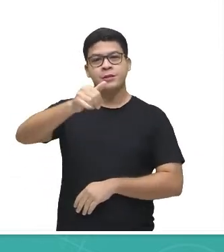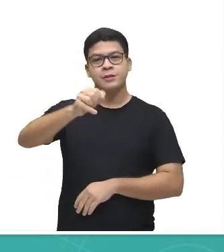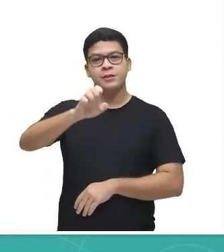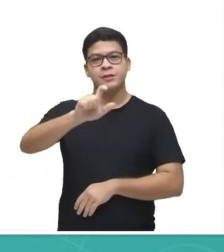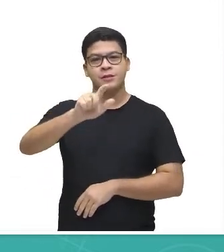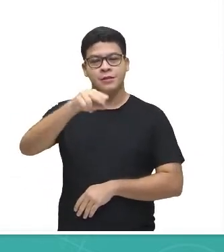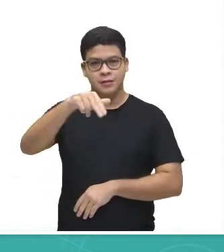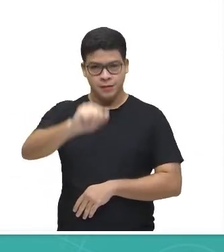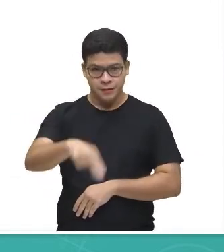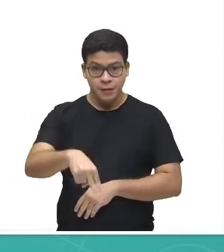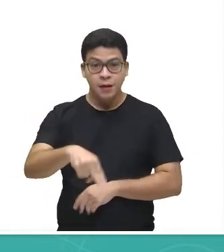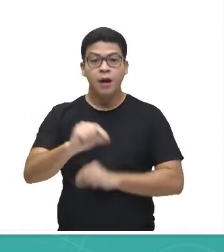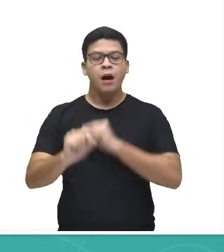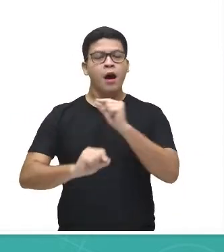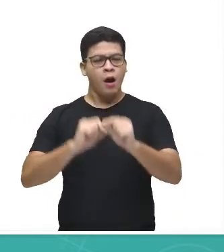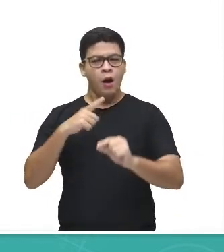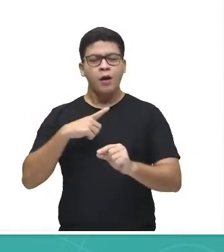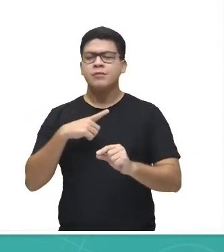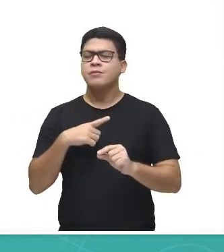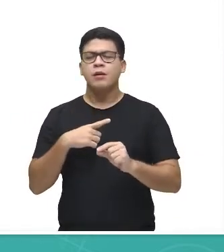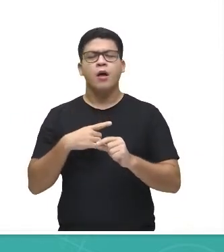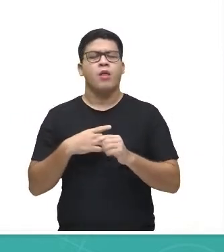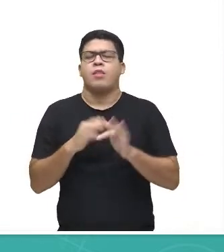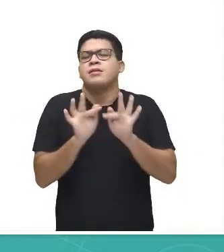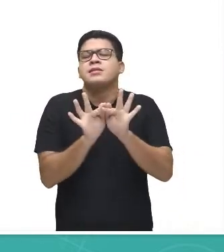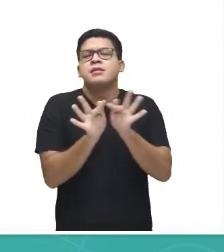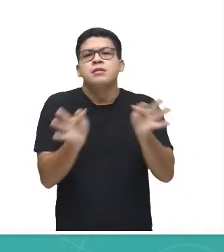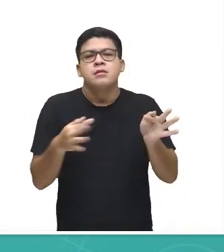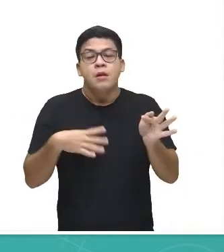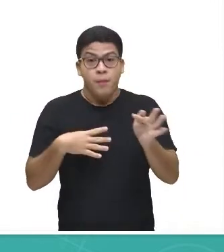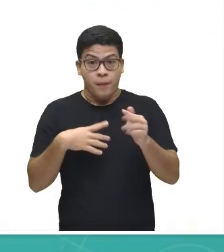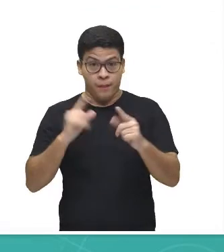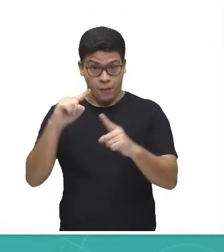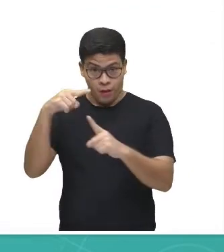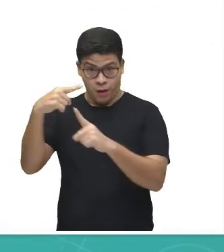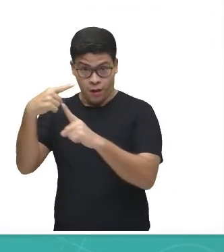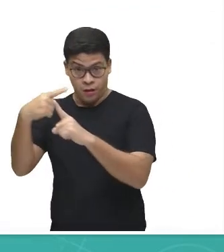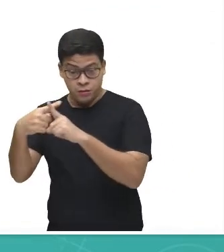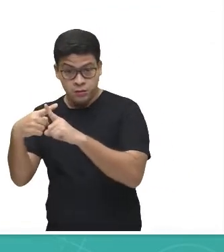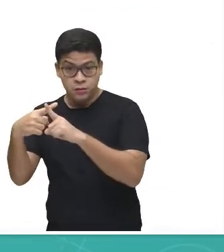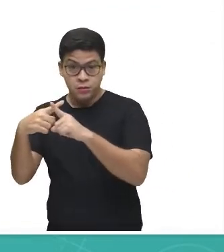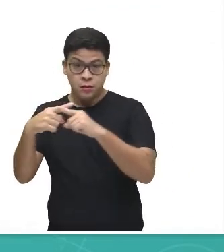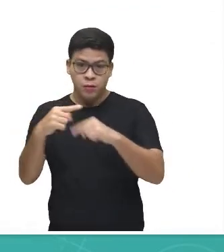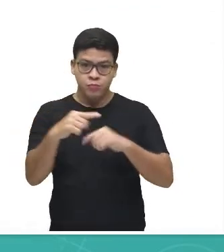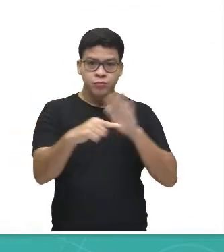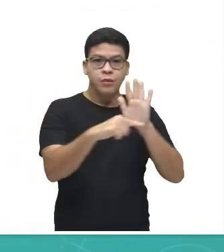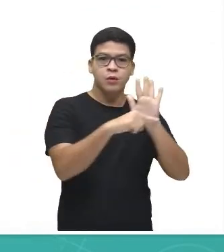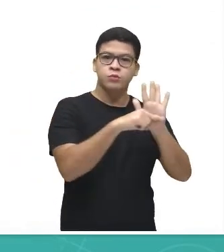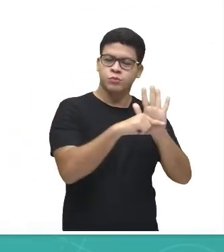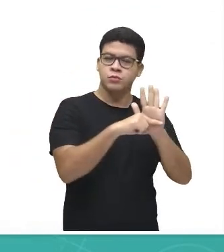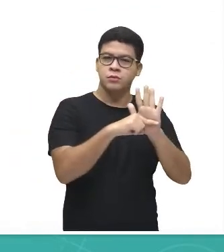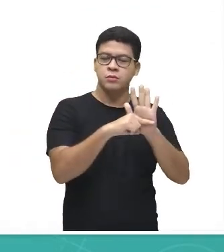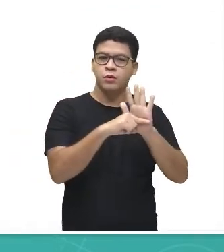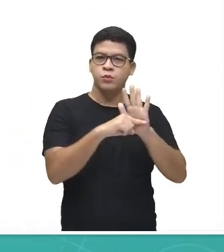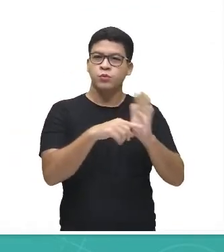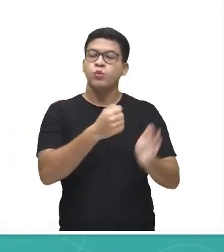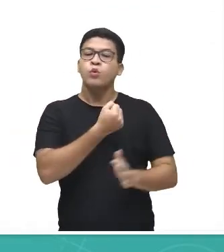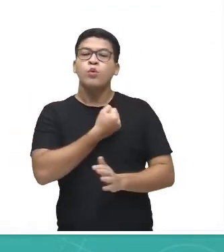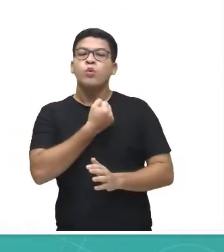iremos tratar de um conteúdo muito tranquilo hoje, que é a adição e subtração de números naturais. Dá uma olhadinha no